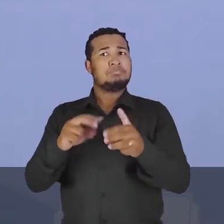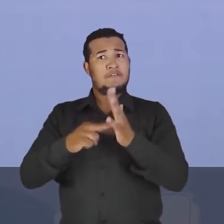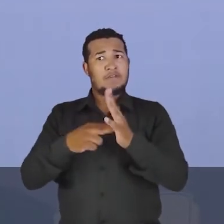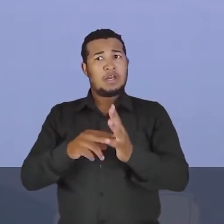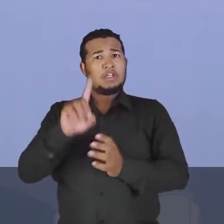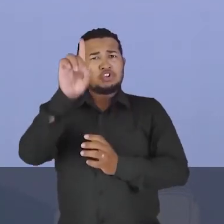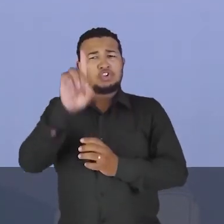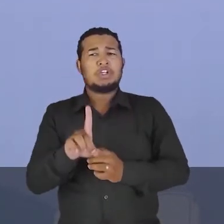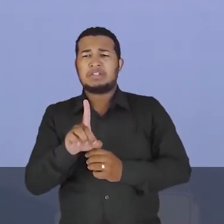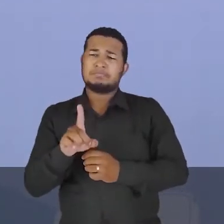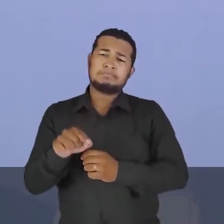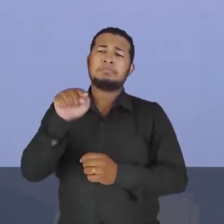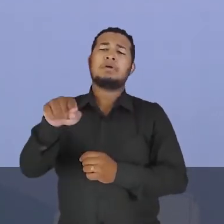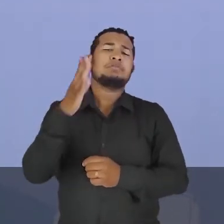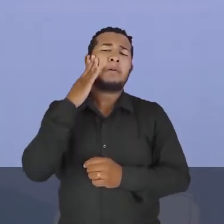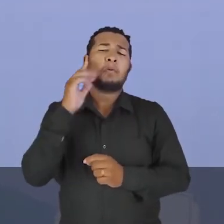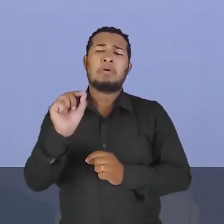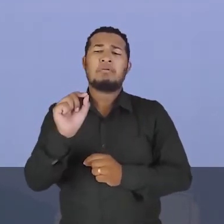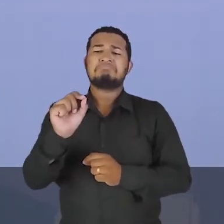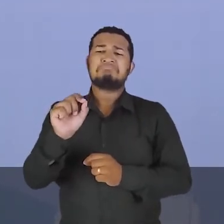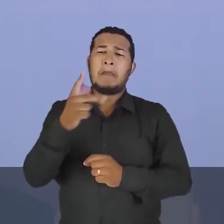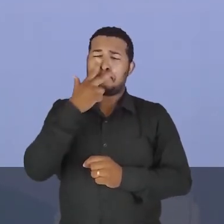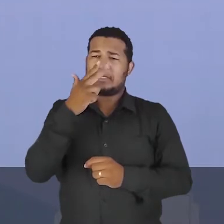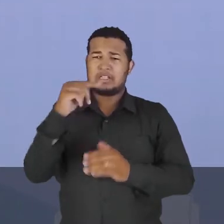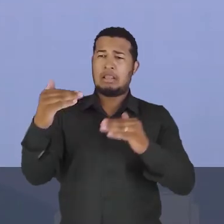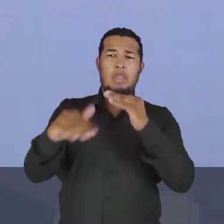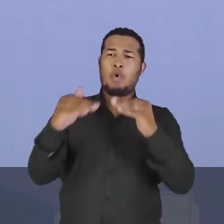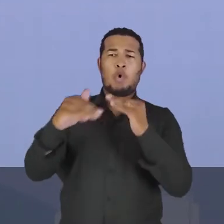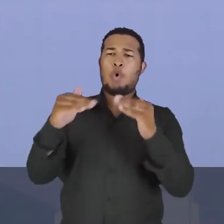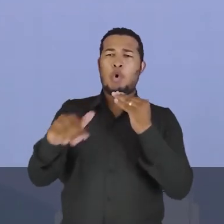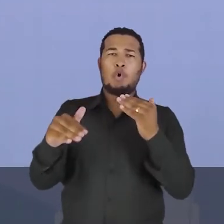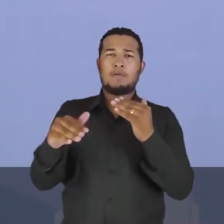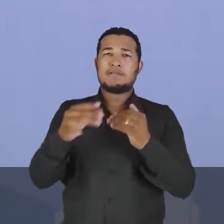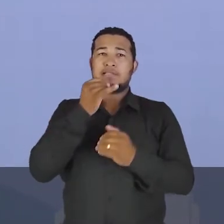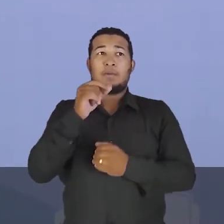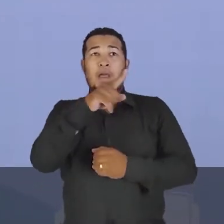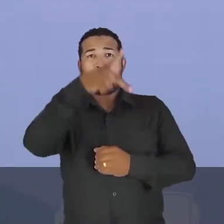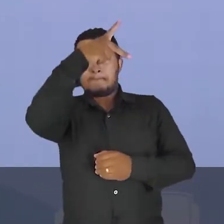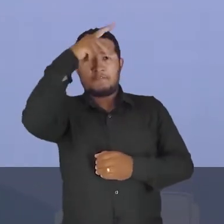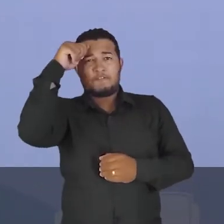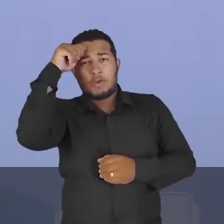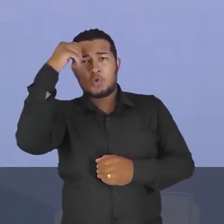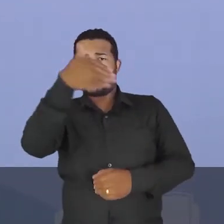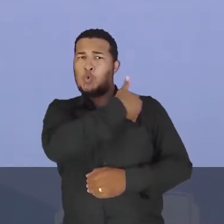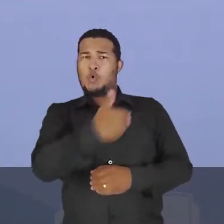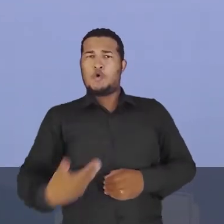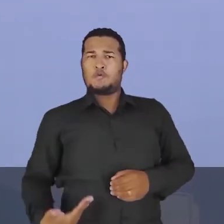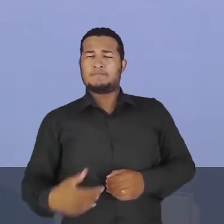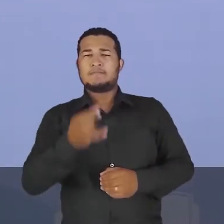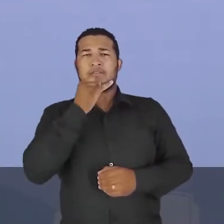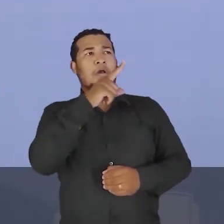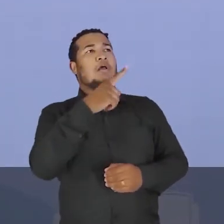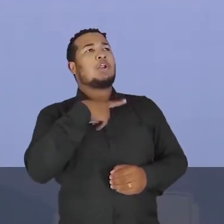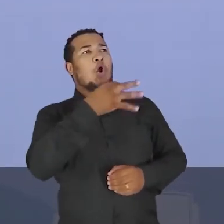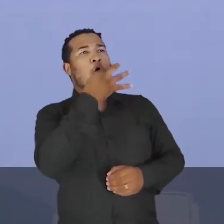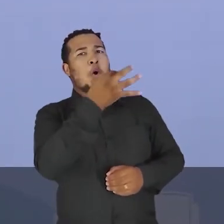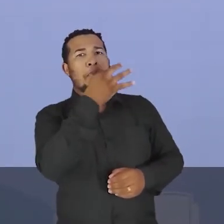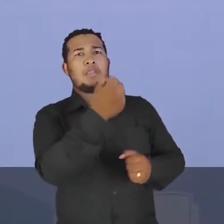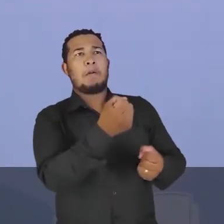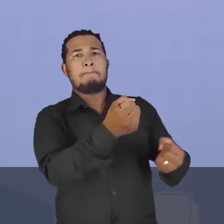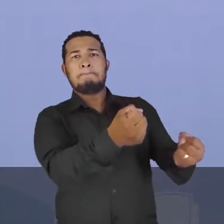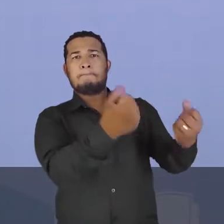de questionar. Nós temos o direito, por exemplo, está lá o presidente, o prefeito, o governador, ele fala alguma coisa, tem uma opinião.